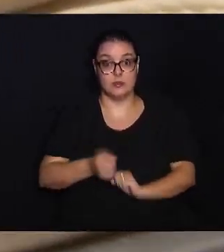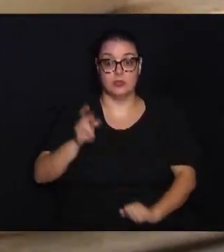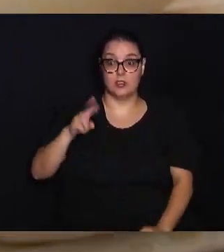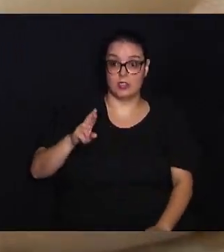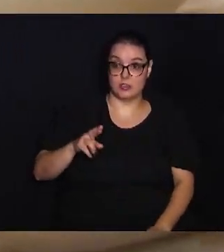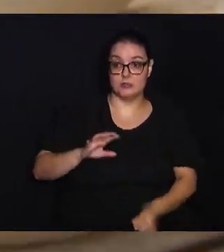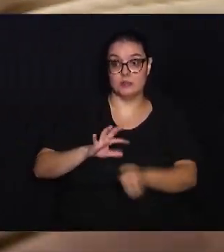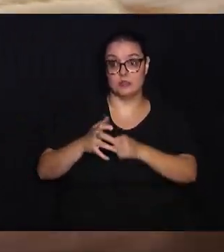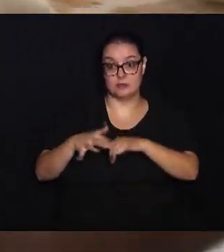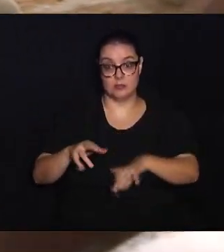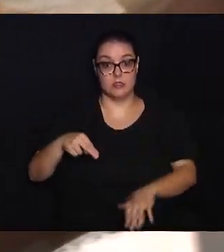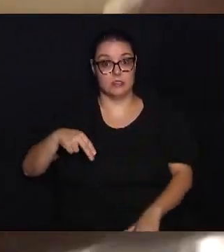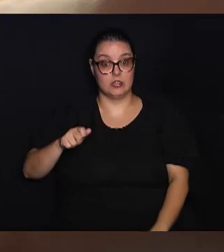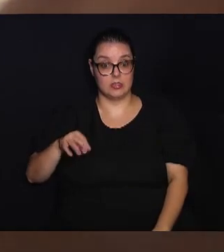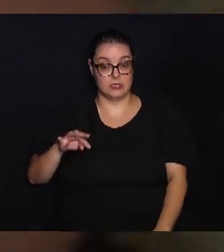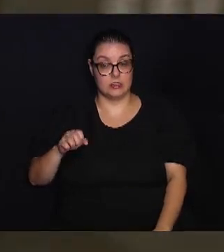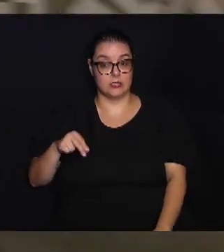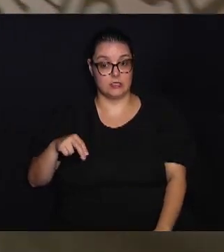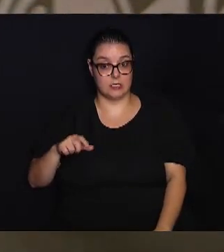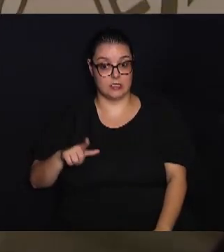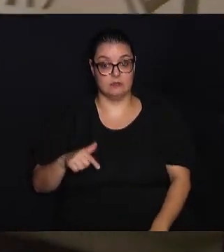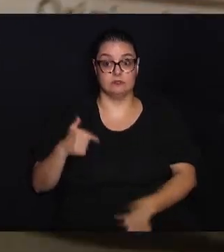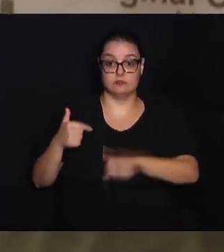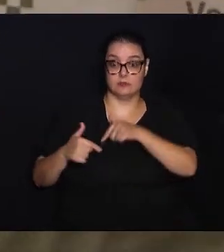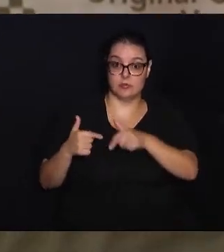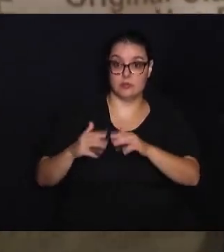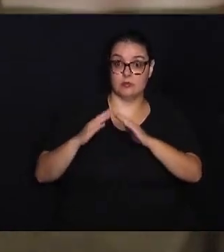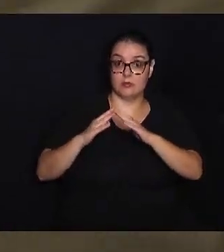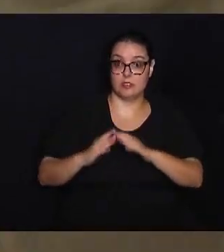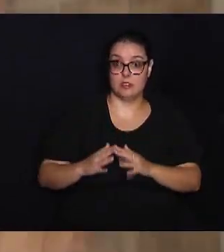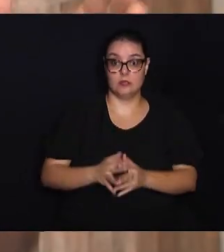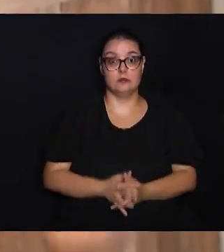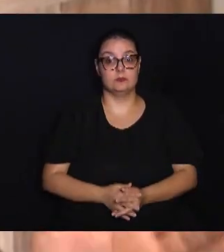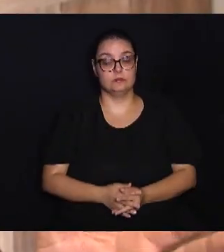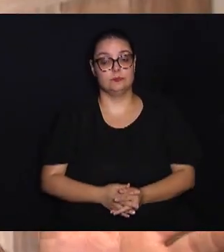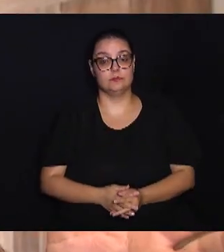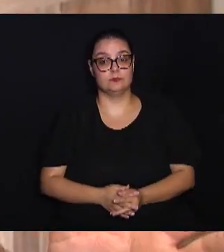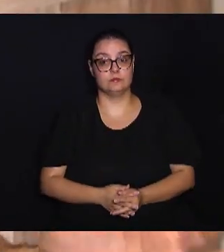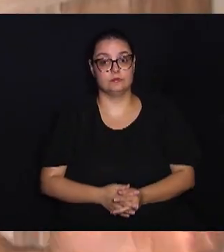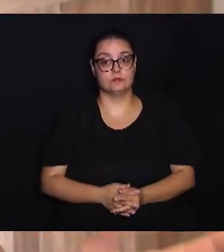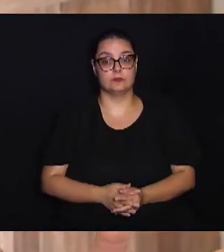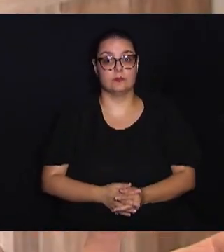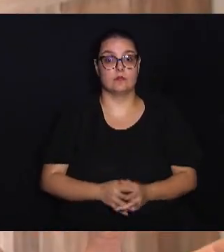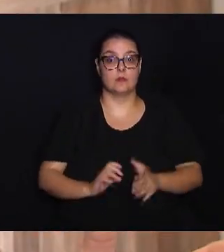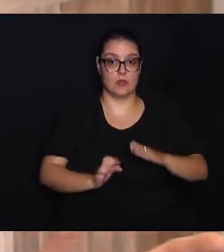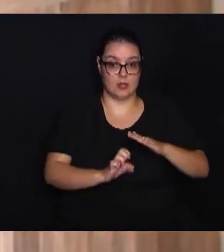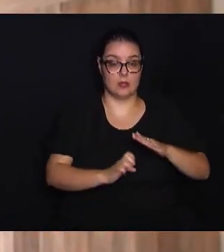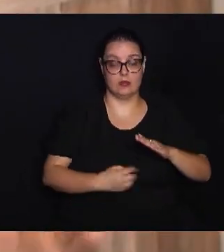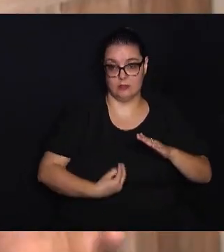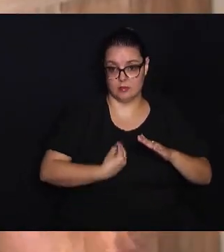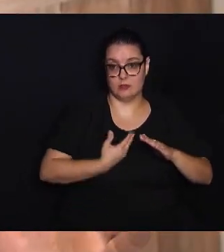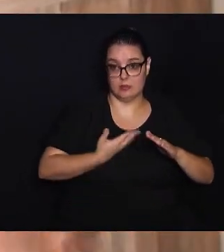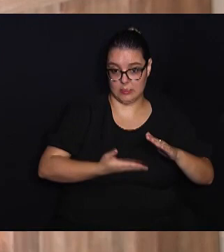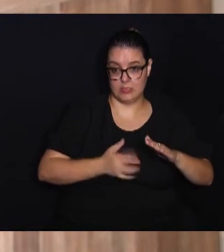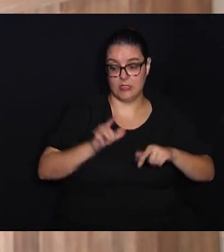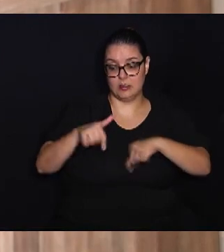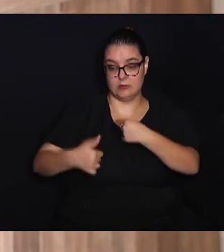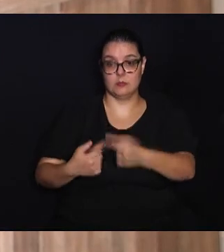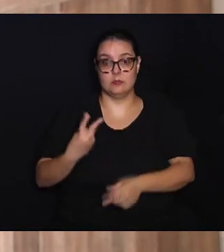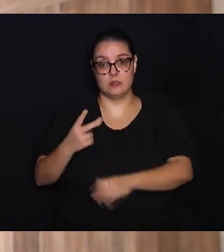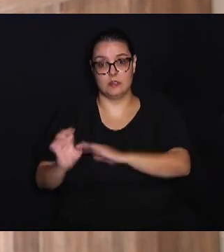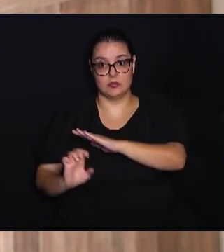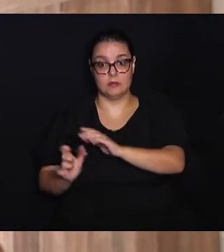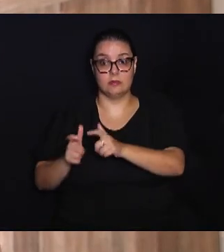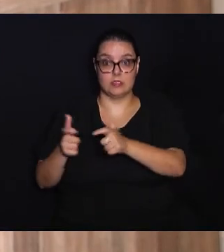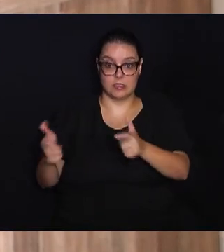conta da pandemia o Natanael resolveu trabalhar em casa eu passei pela pela empresa que eu te falei Depois dessa eu passei por